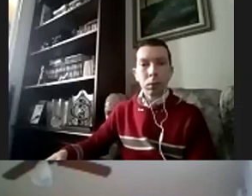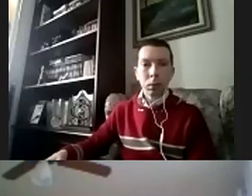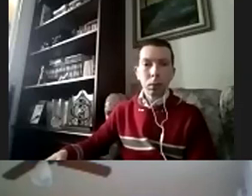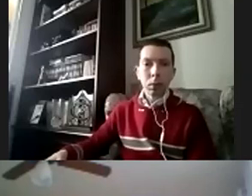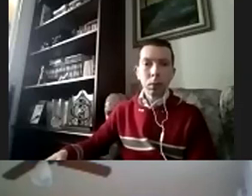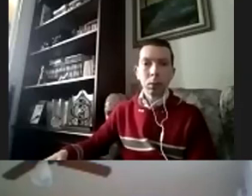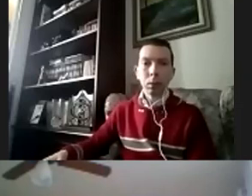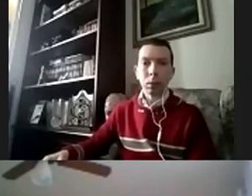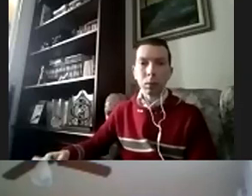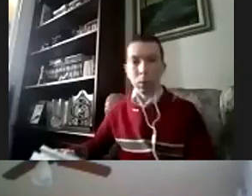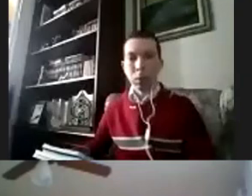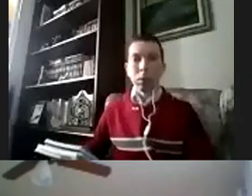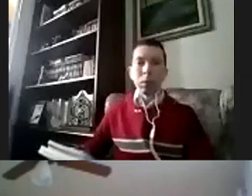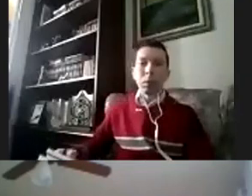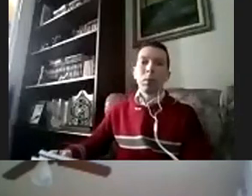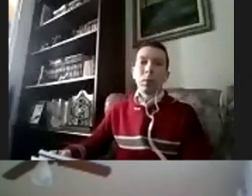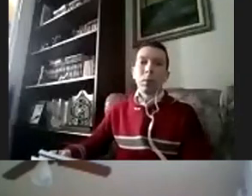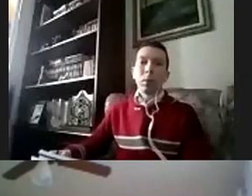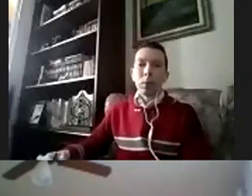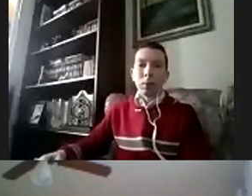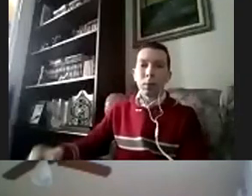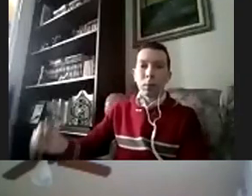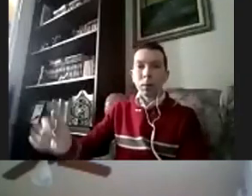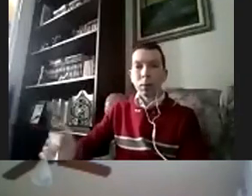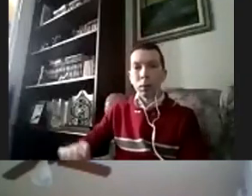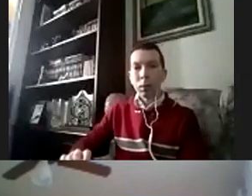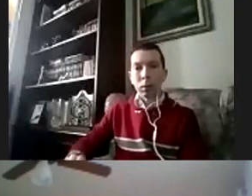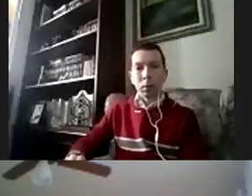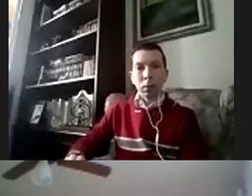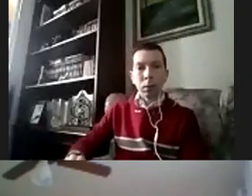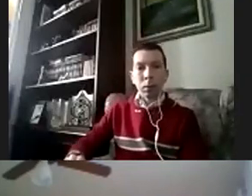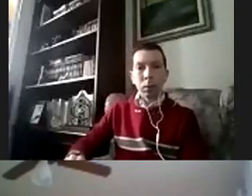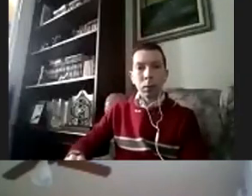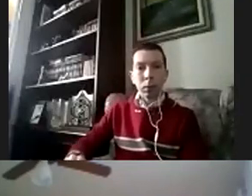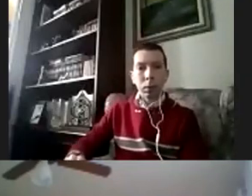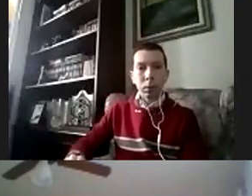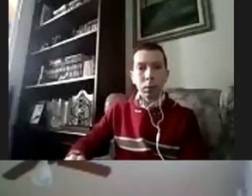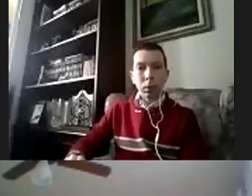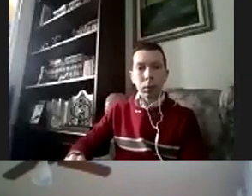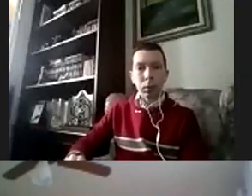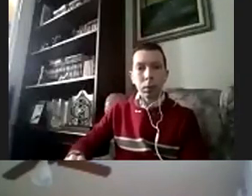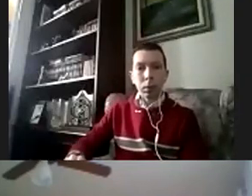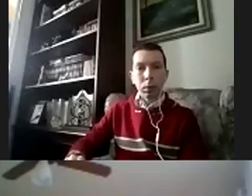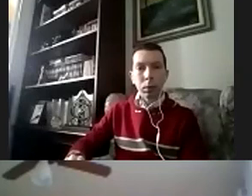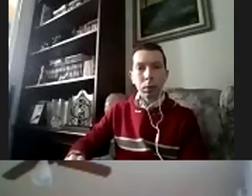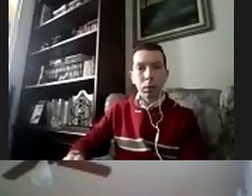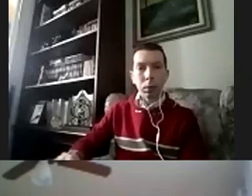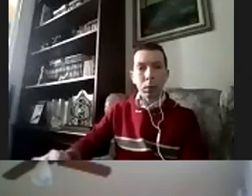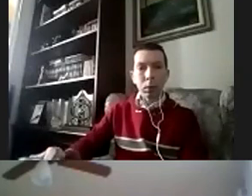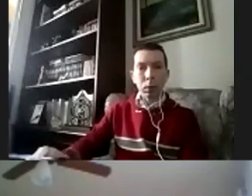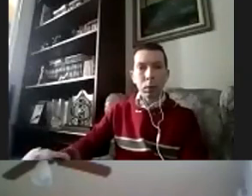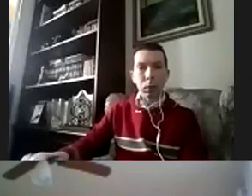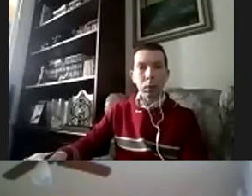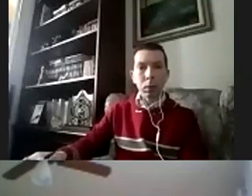estive observando ali o chat, mas podem simplesmente levantar a mão assim e já falar e contribuir com